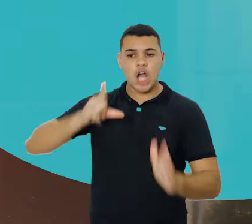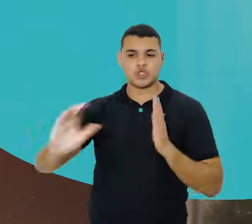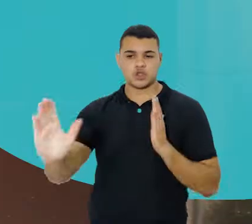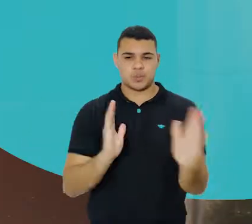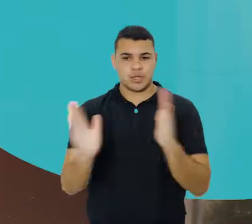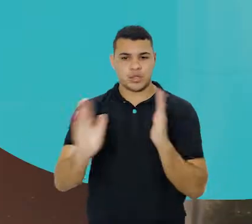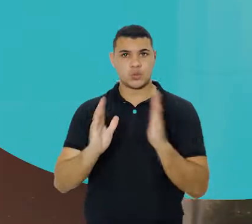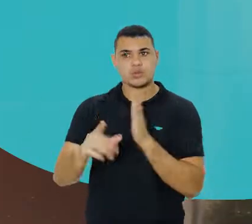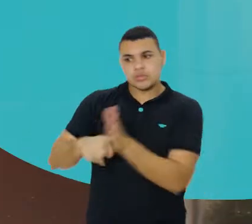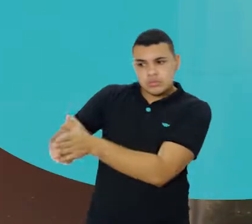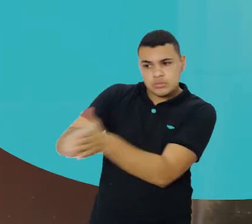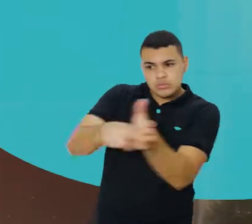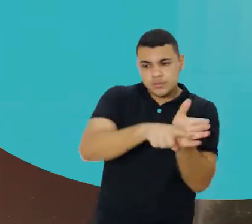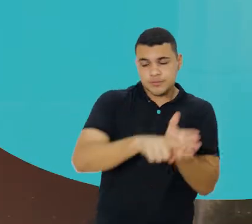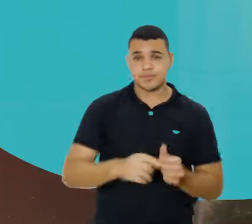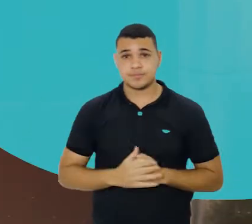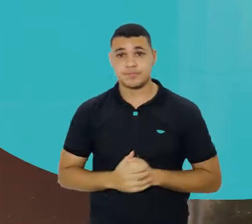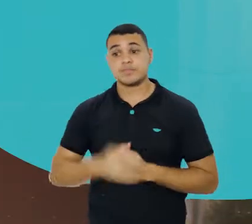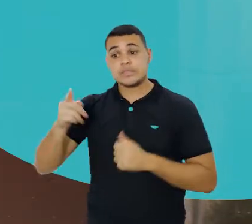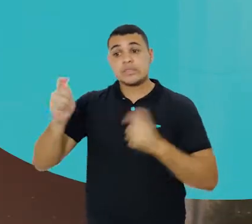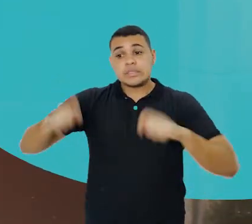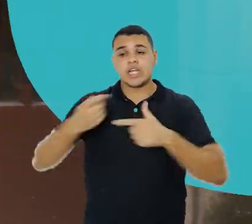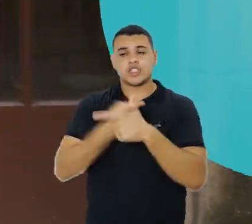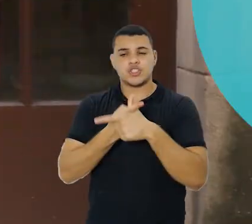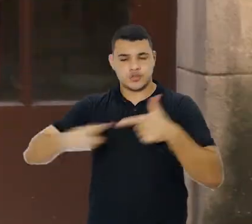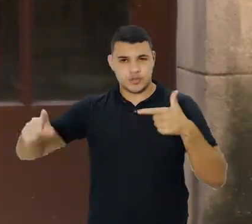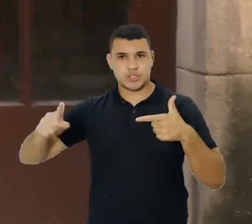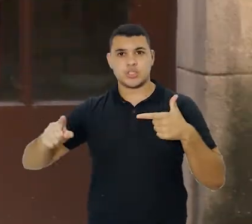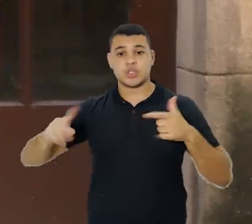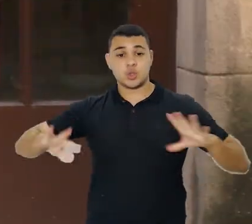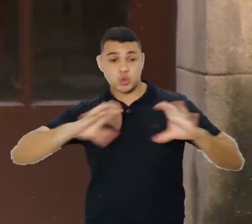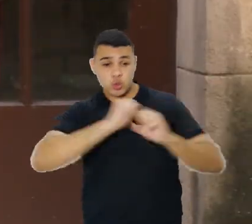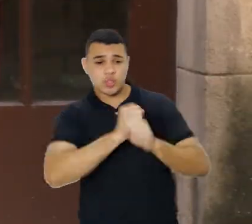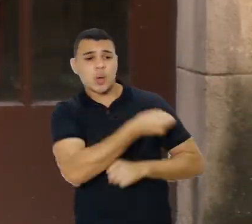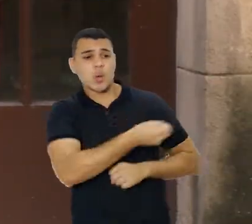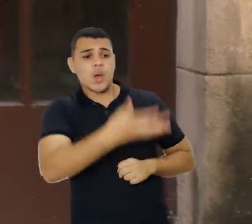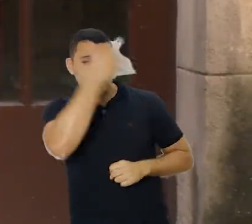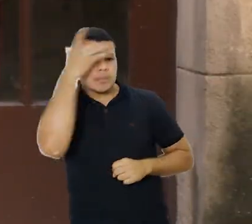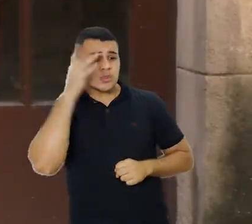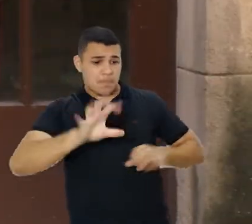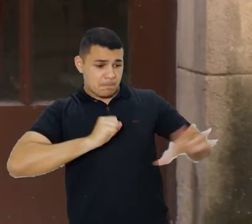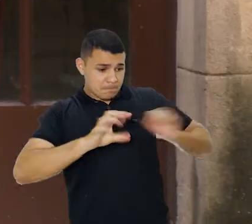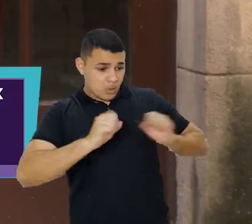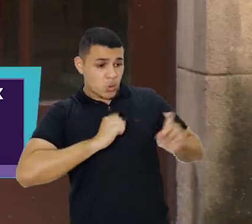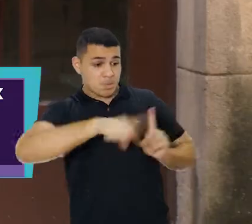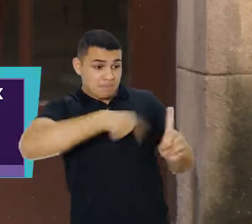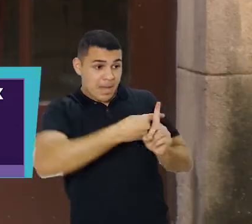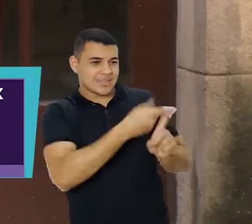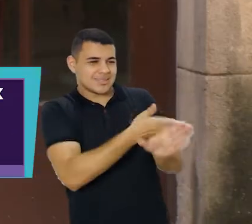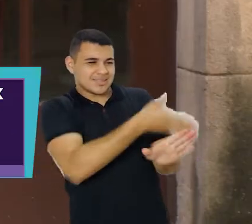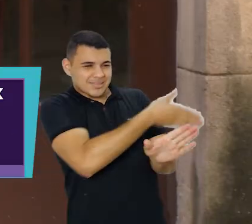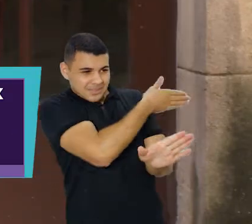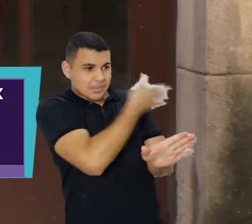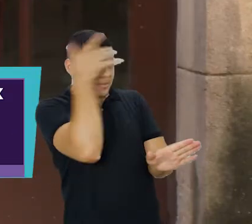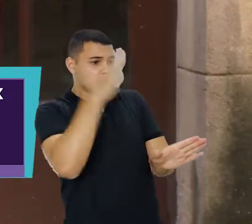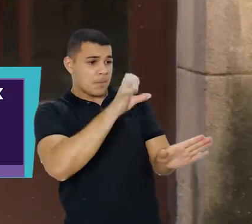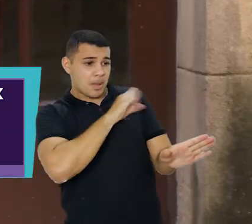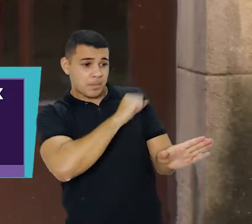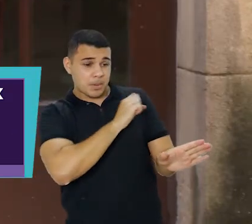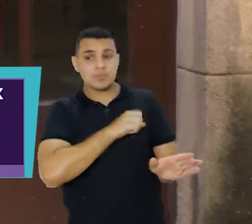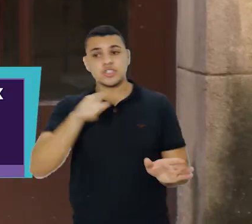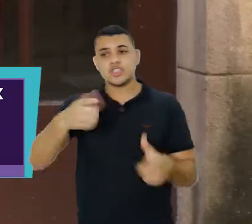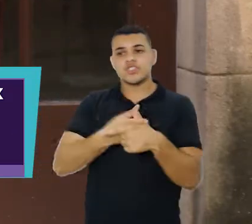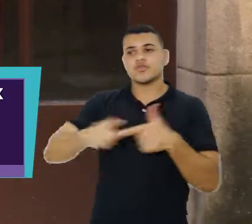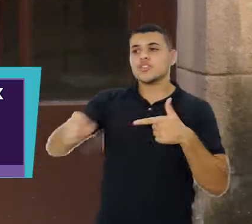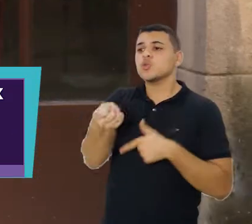do período de observação se iniciar. E dividimos, né, esse total de casos novos e antigos pelo contingente da